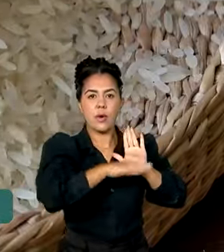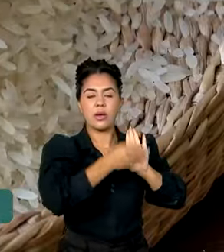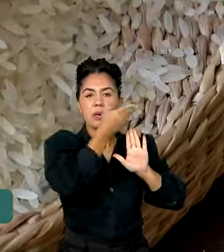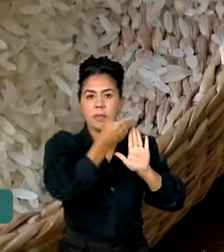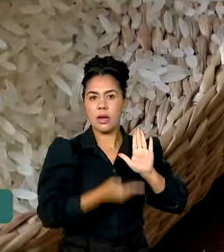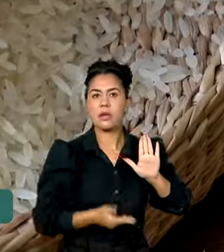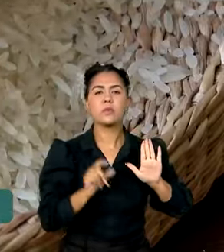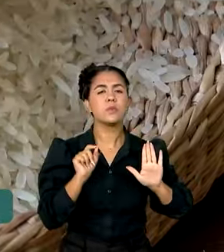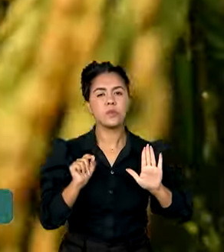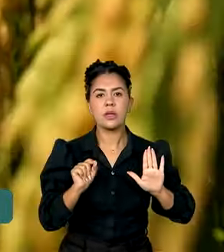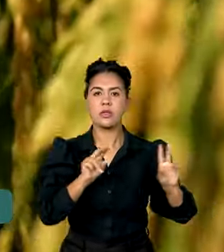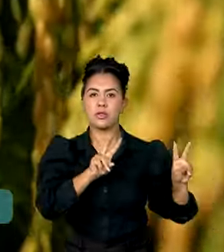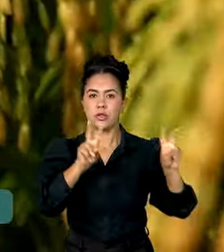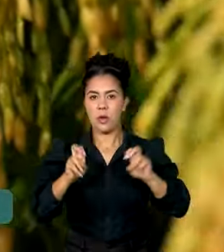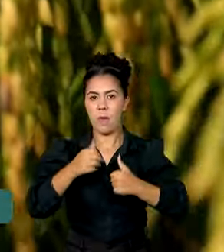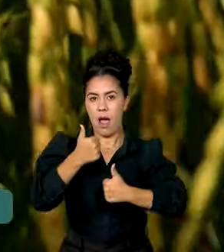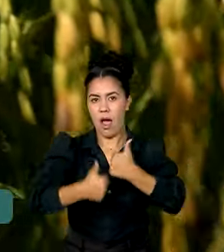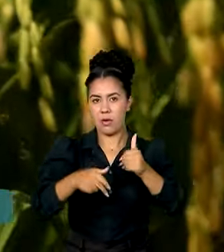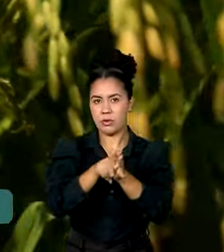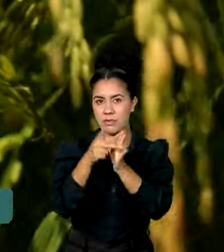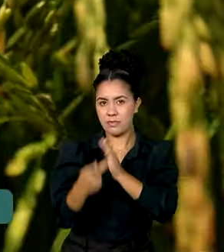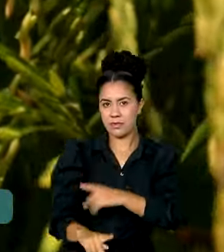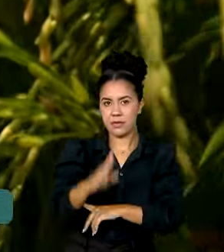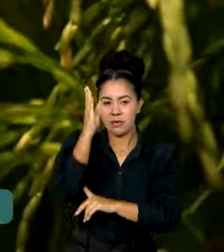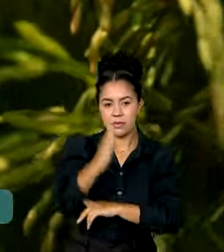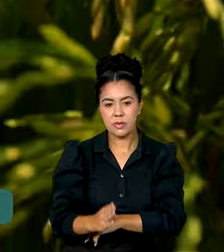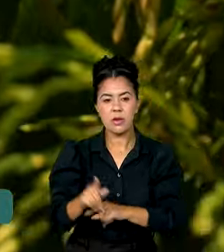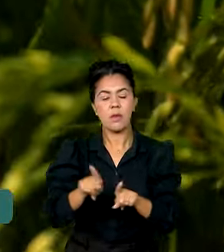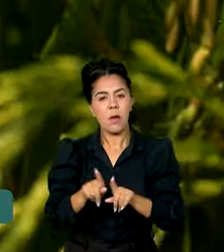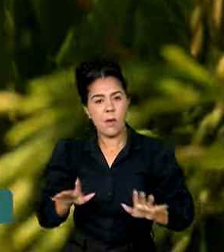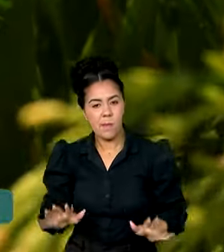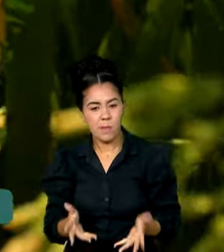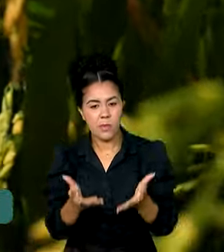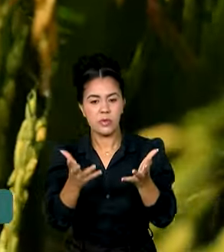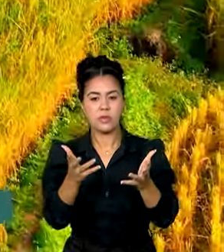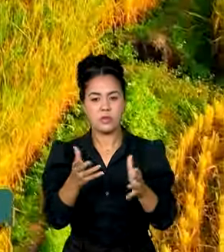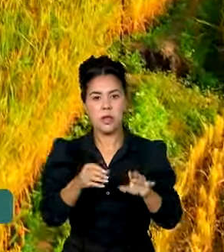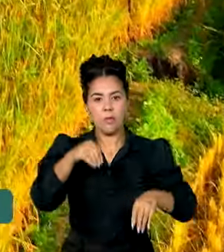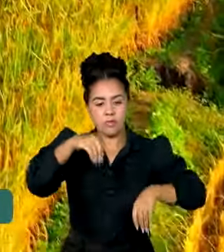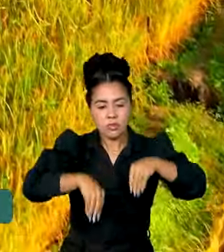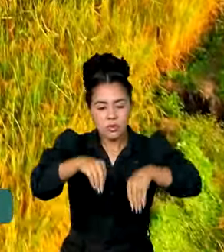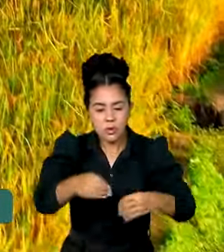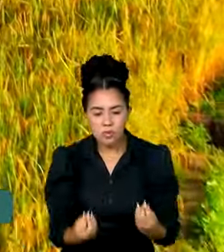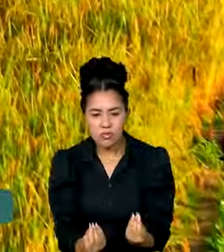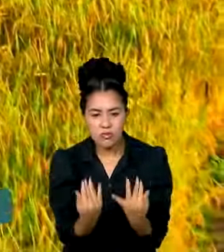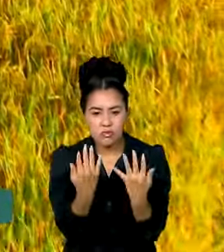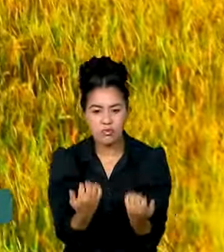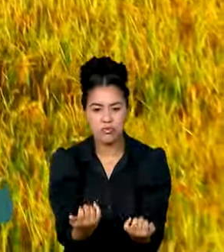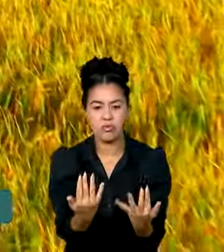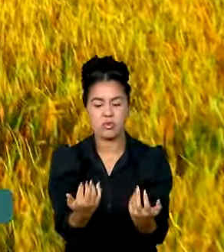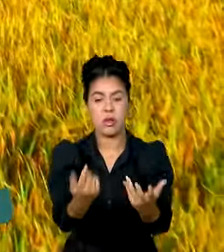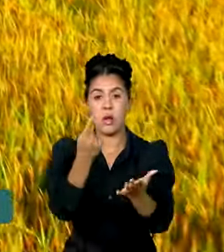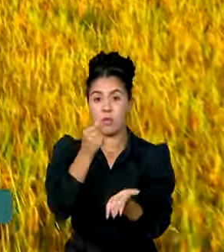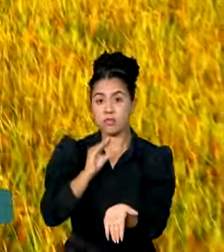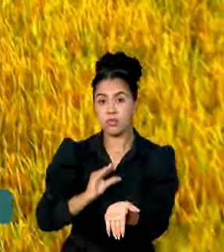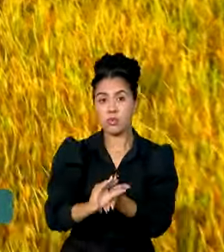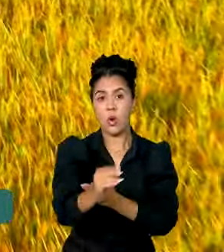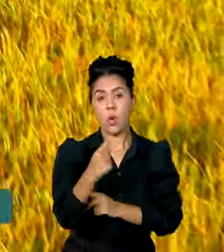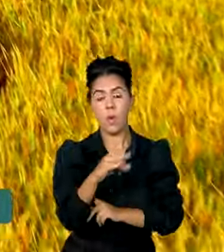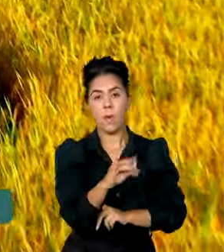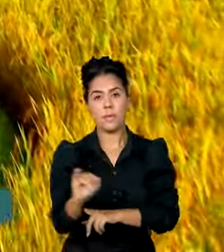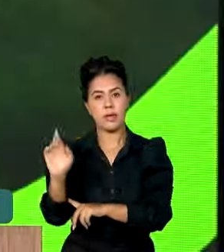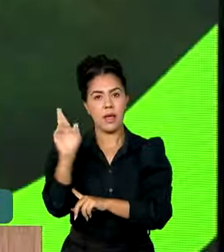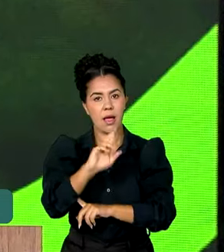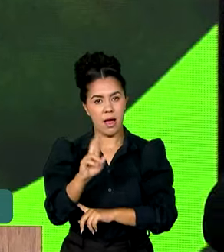gente para estimular a produção e a formação de estoques de arroz no país serão investidos R bilhão de reais na